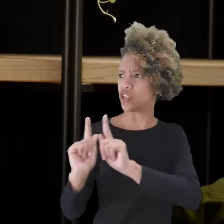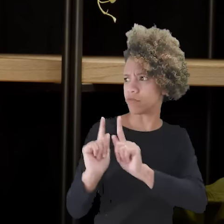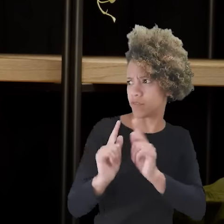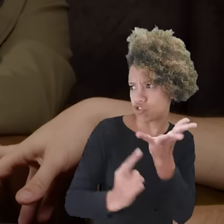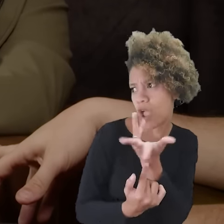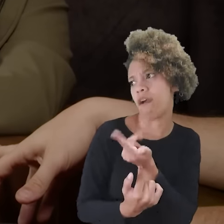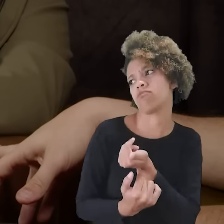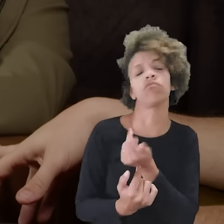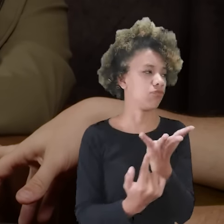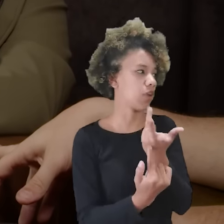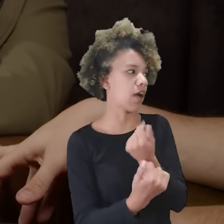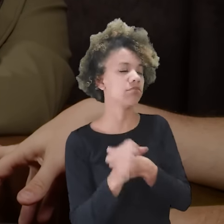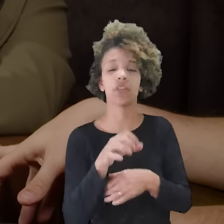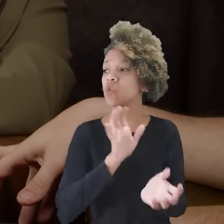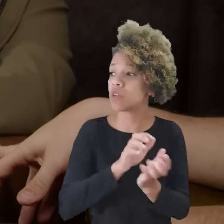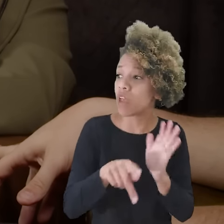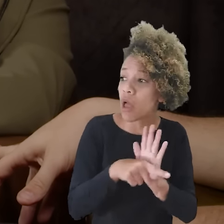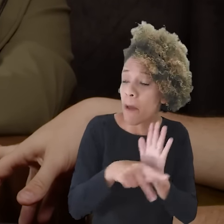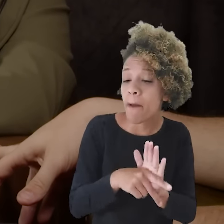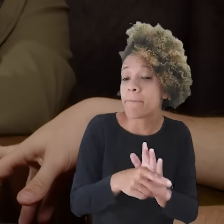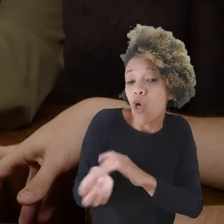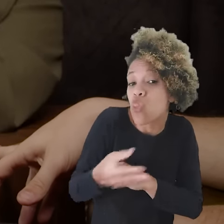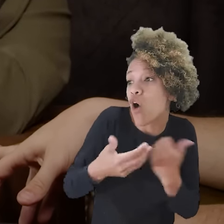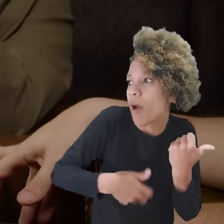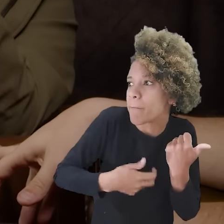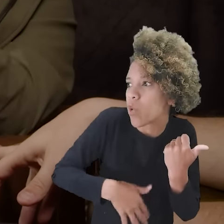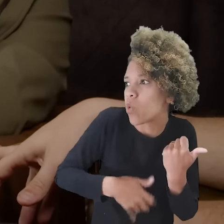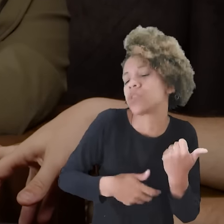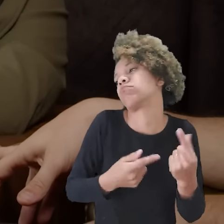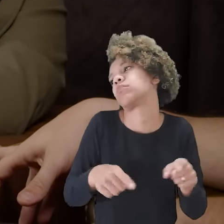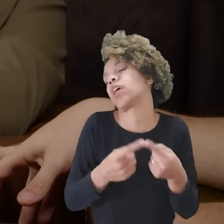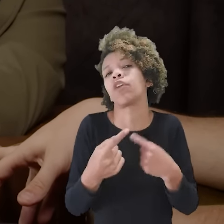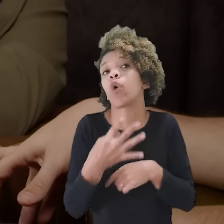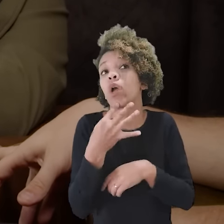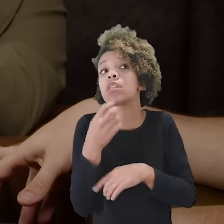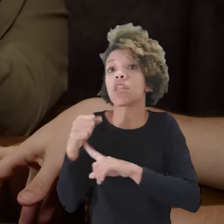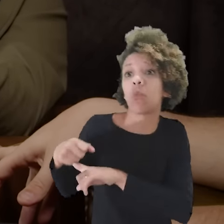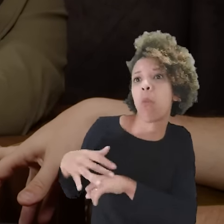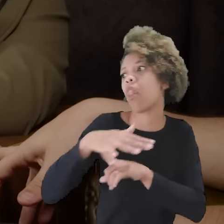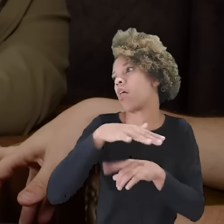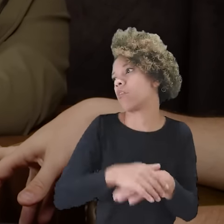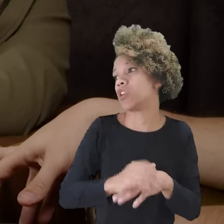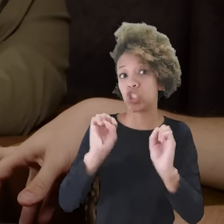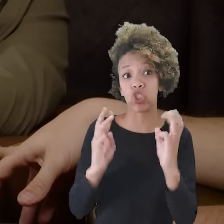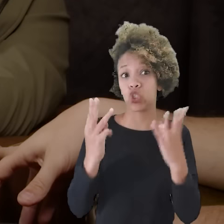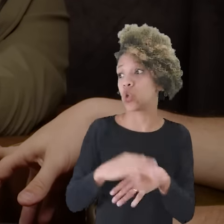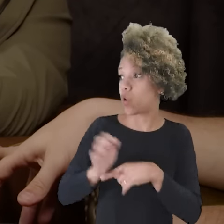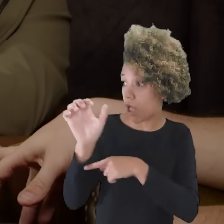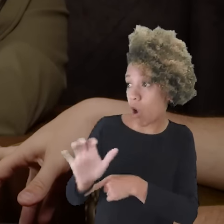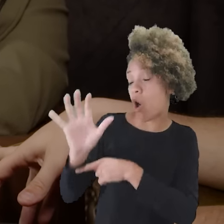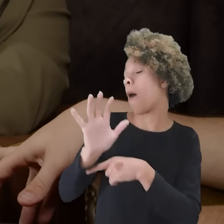arte de arte no no Recife de criando um movimento de um ritmo novo e que ficou com reconhecido no mundo todo torado os caras iam fazer show na Europa para mostrar